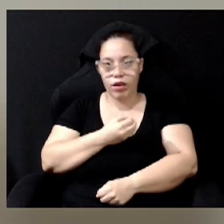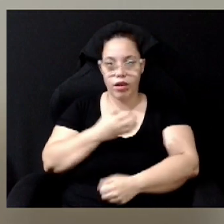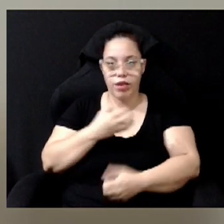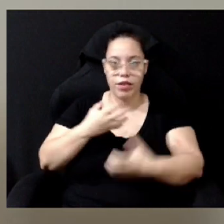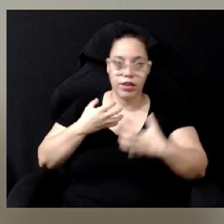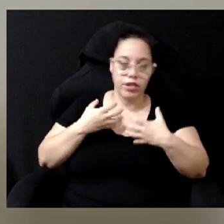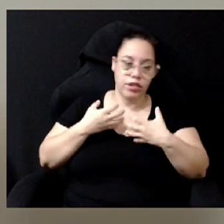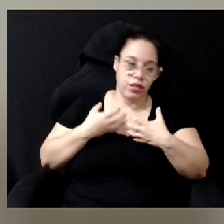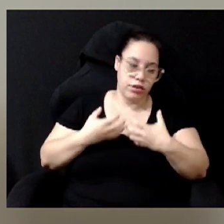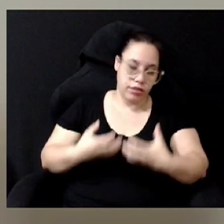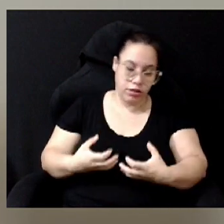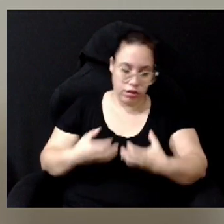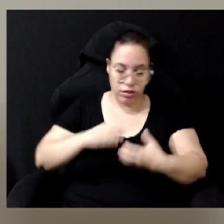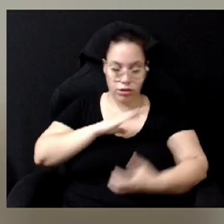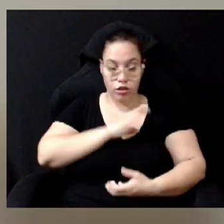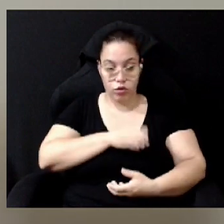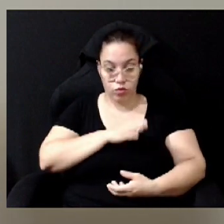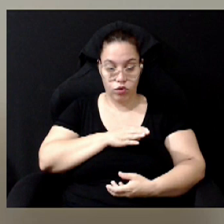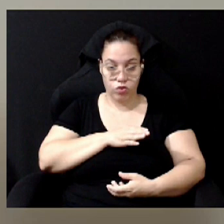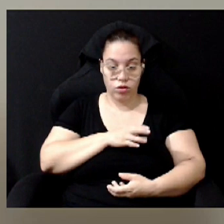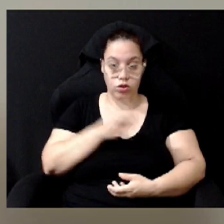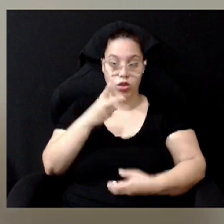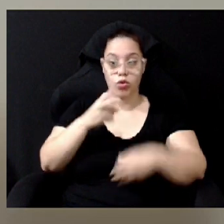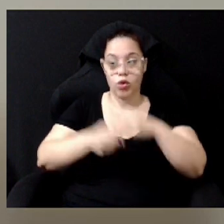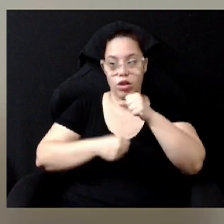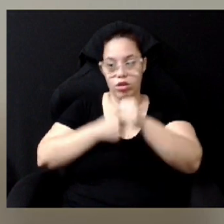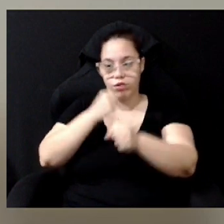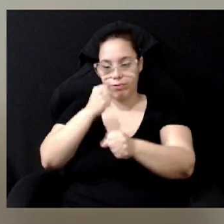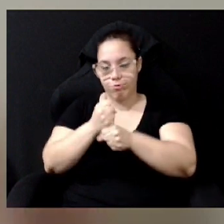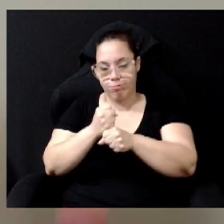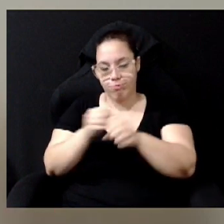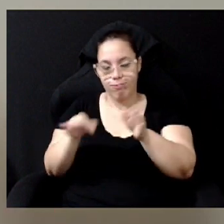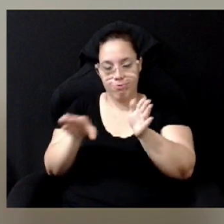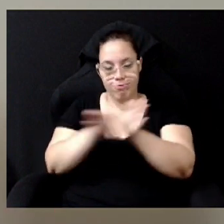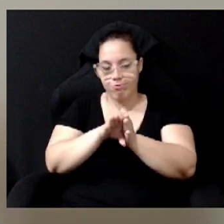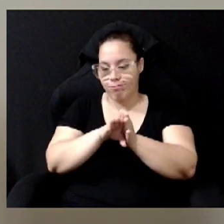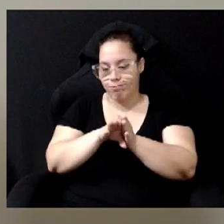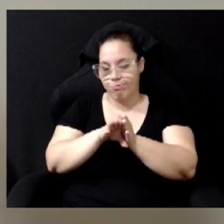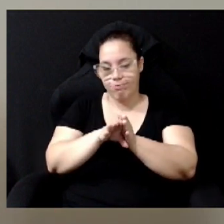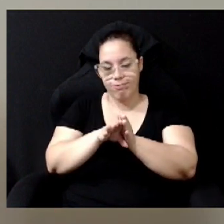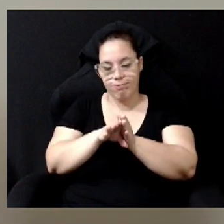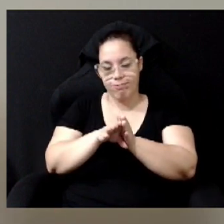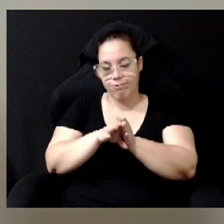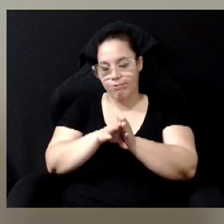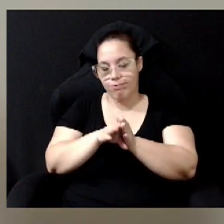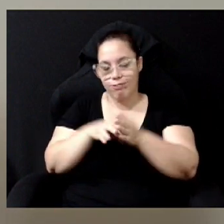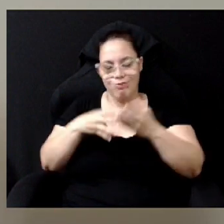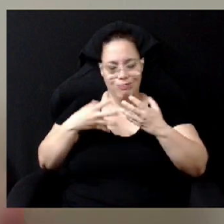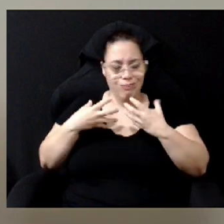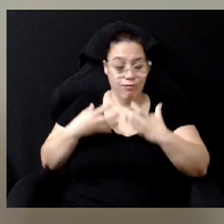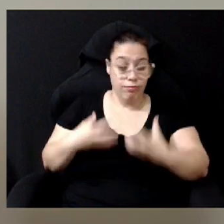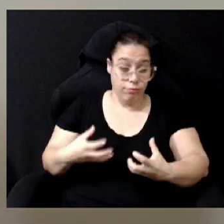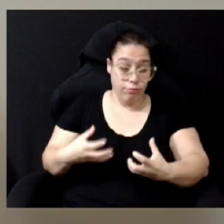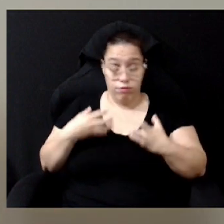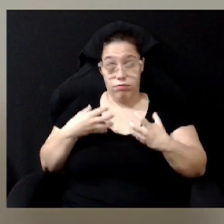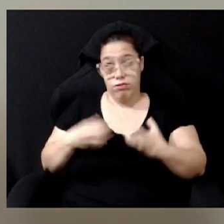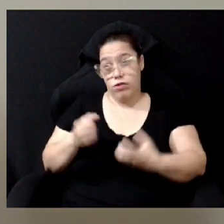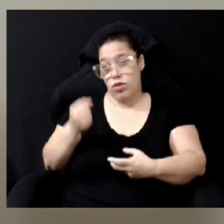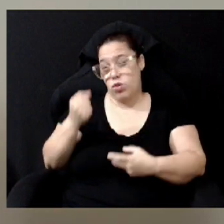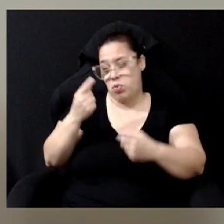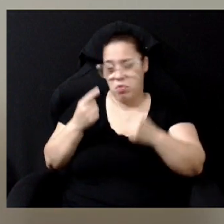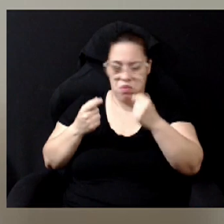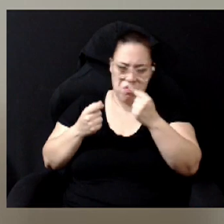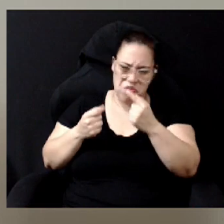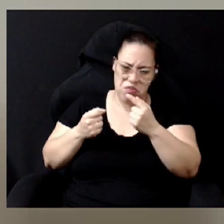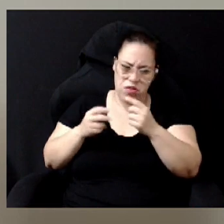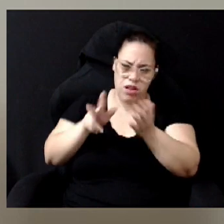insuficiência cardíaca, são 2 anos. E quando chega num estágio de cansaço aos mínimos esforços, ou mesmo em repouso,